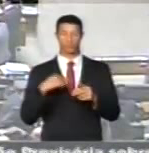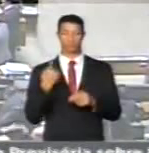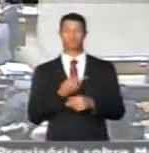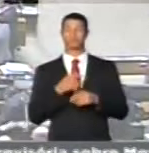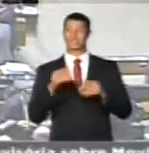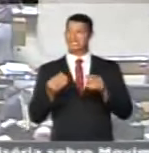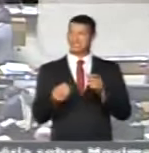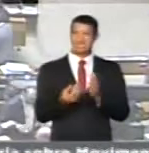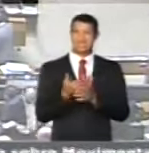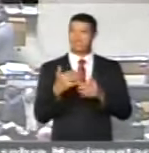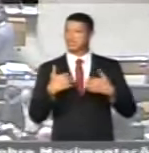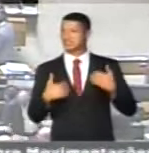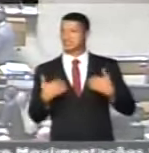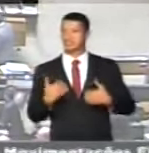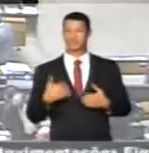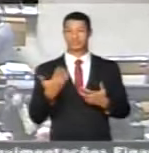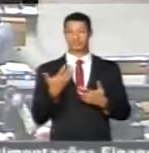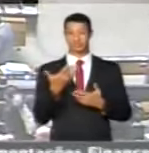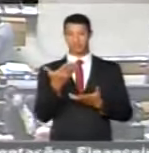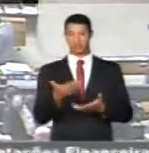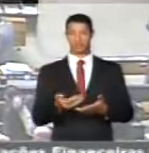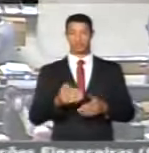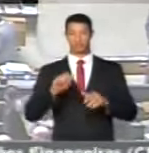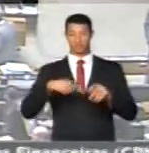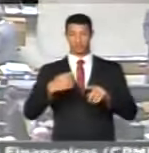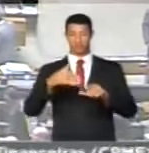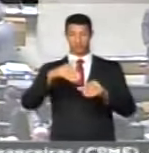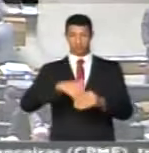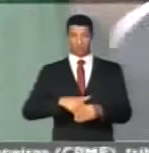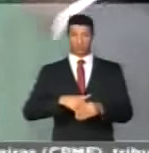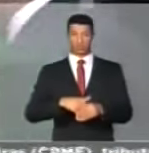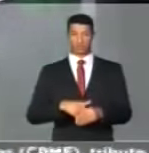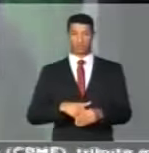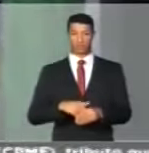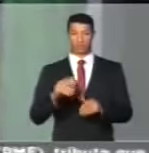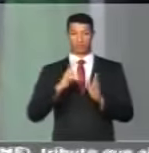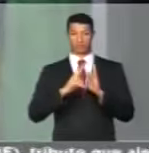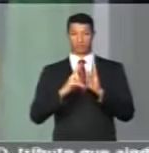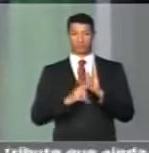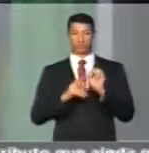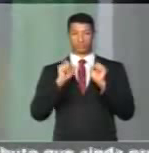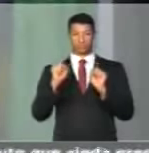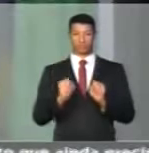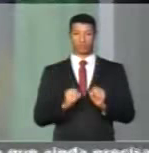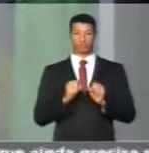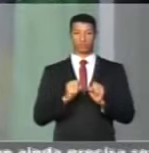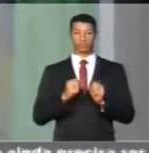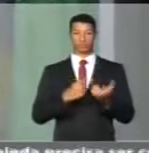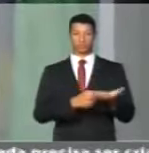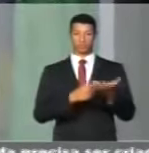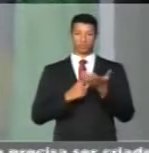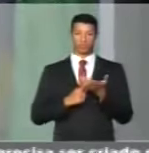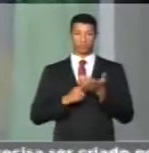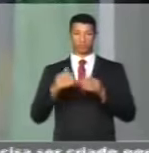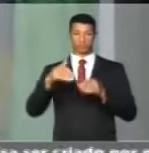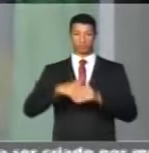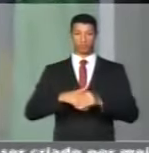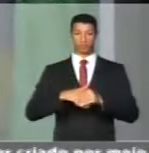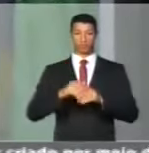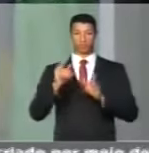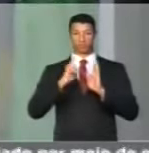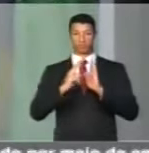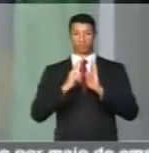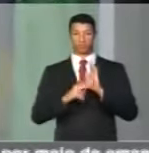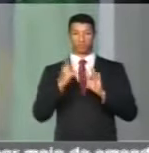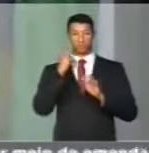está sendo gerado, eu só queria que o senhor, após a votação nominal, pudesse convocar uma votação